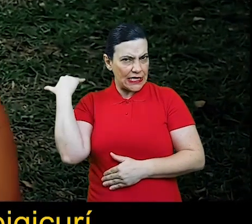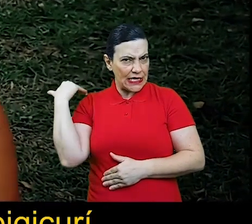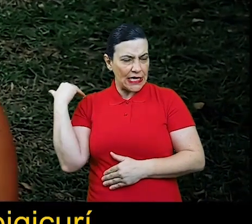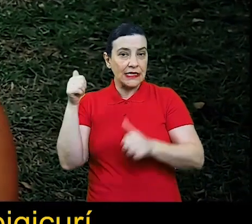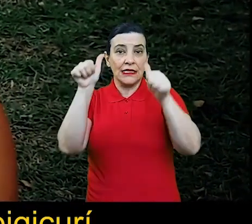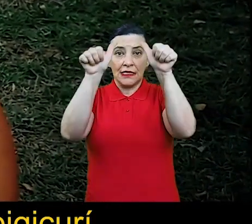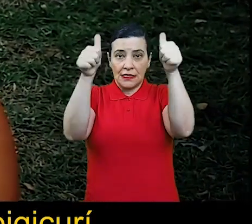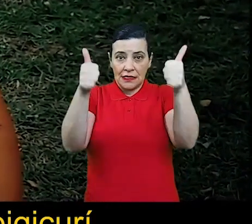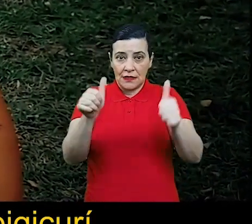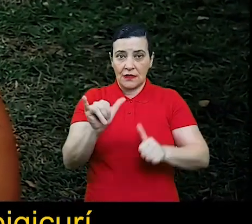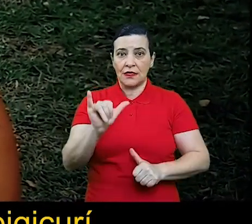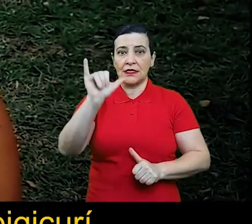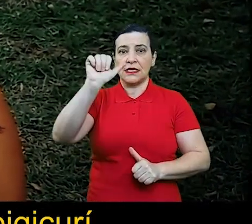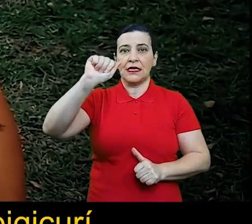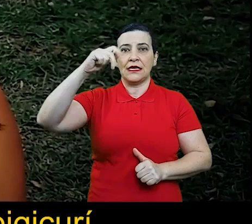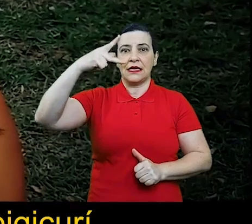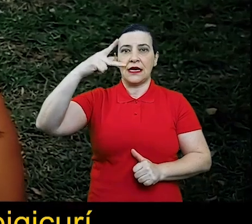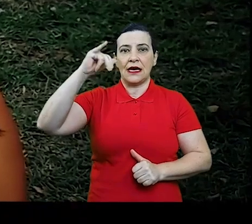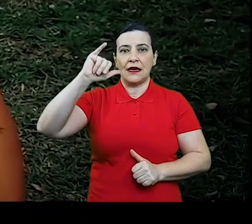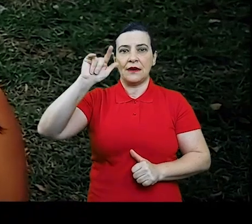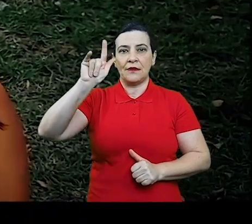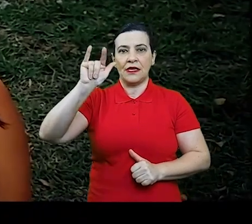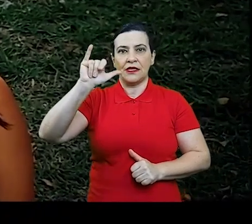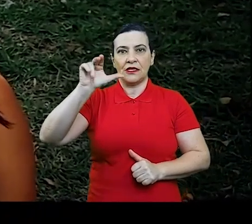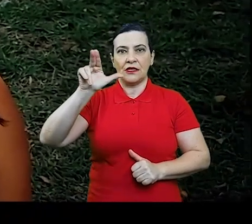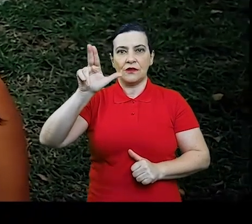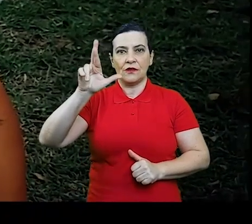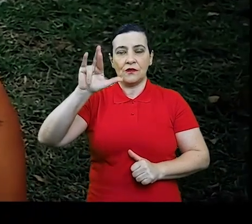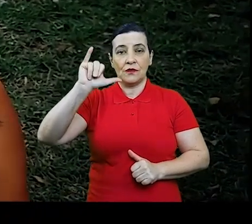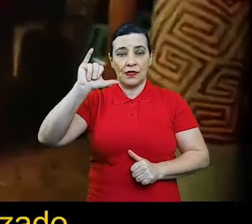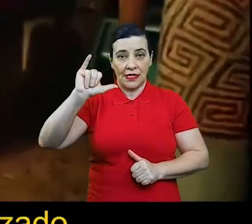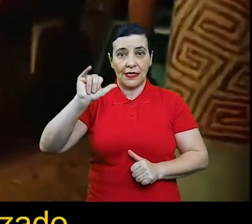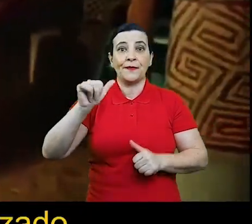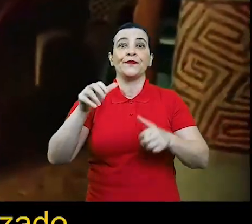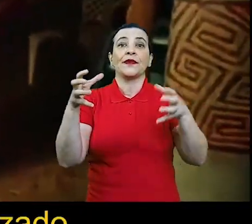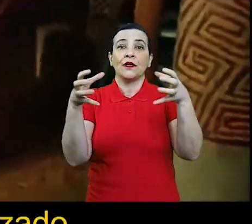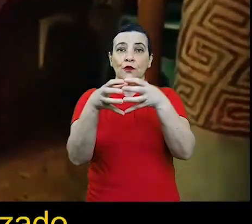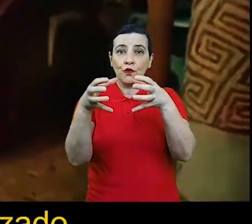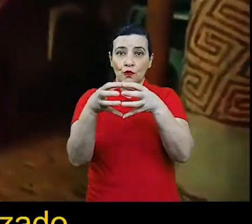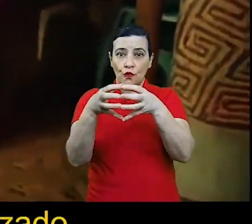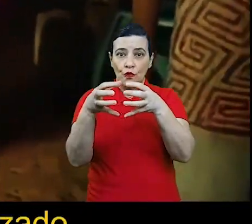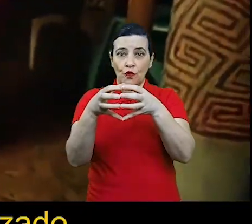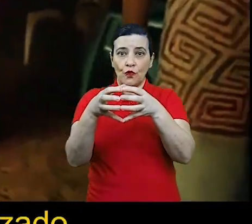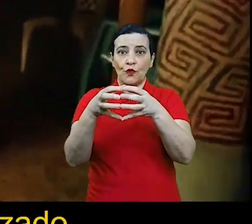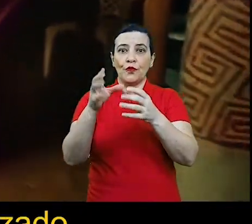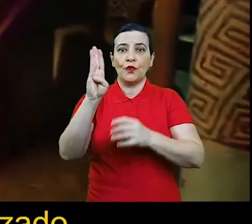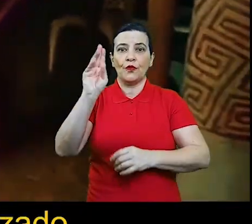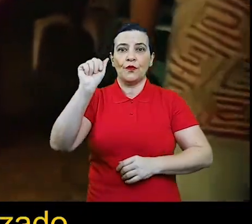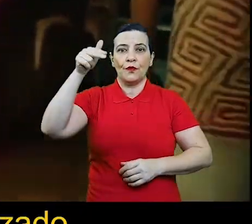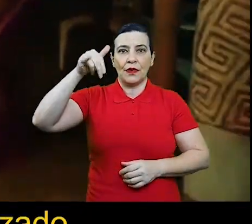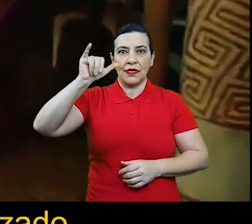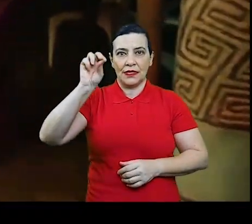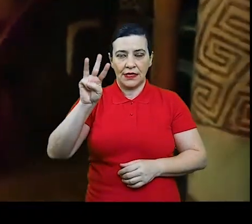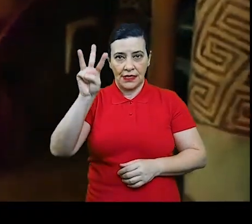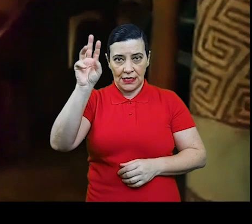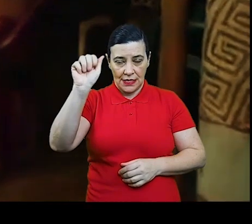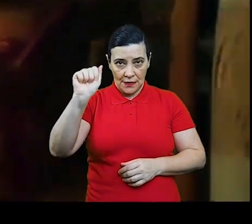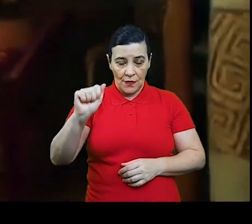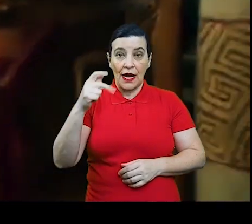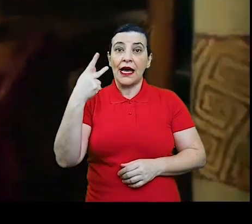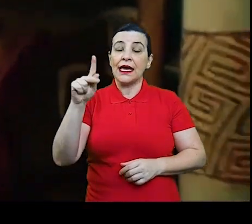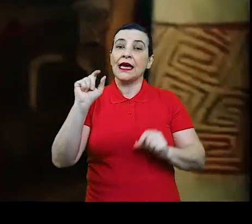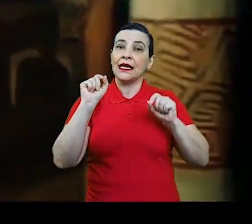Antigamente existia um deus chamado Inhapijicuri, que era um deus do povo Baniwa. Inhapijicuri, ele benzia o instrumento que é utilizado